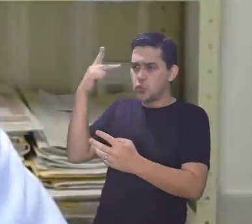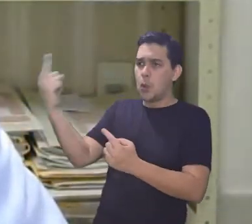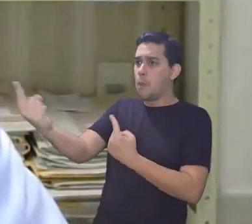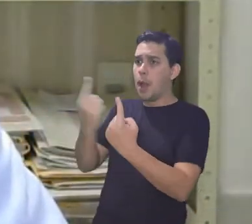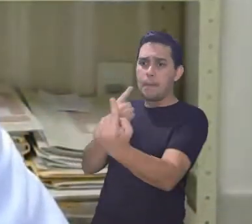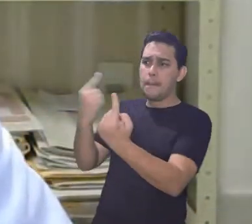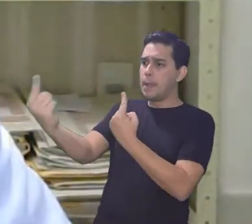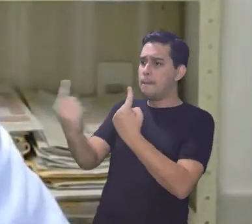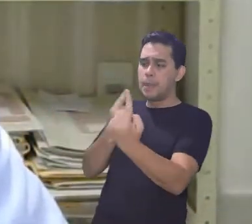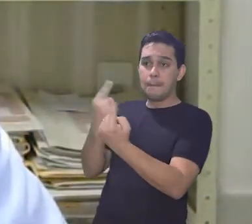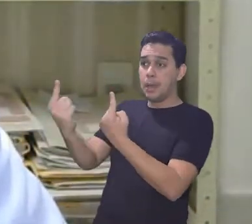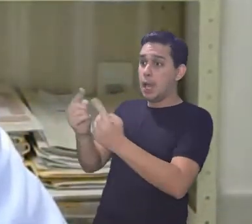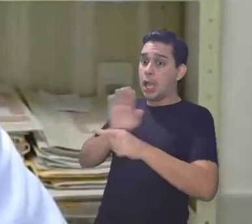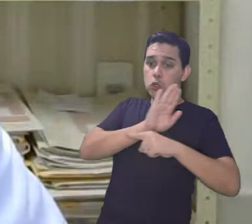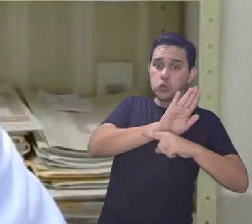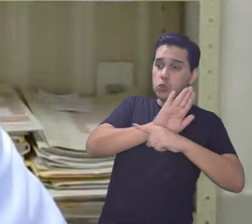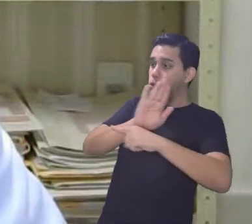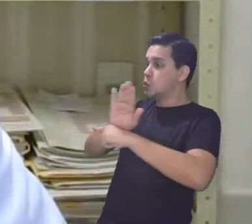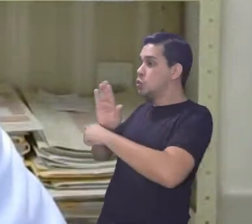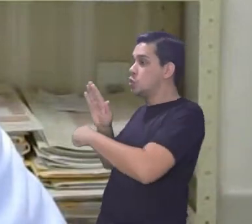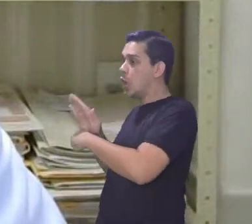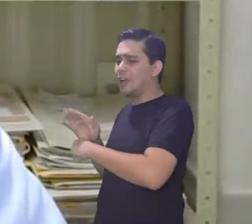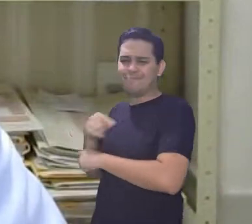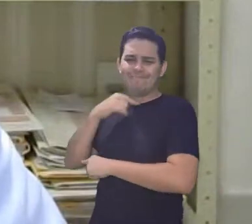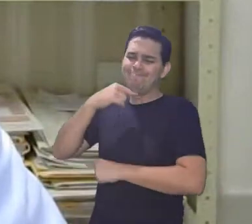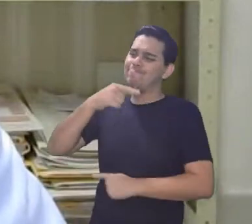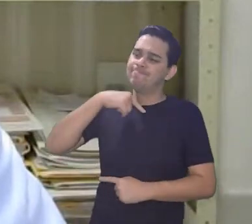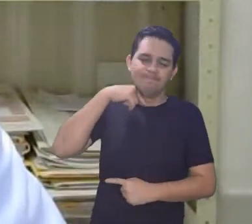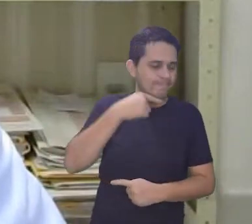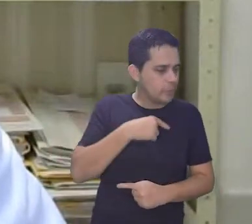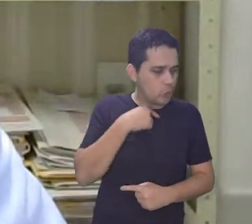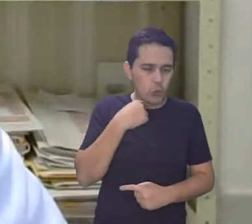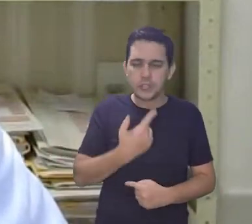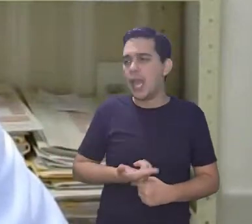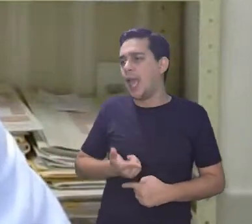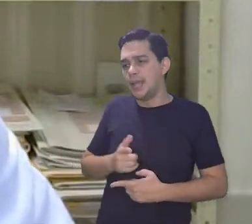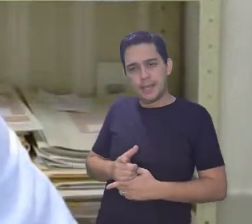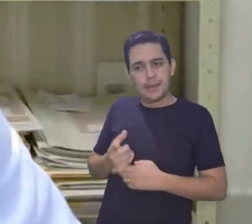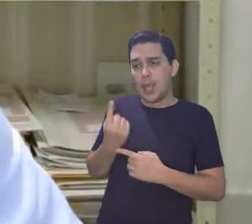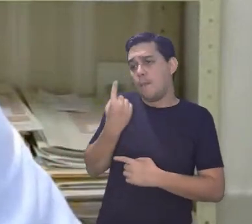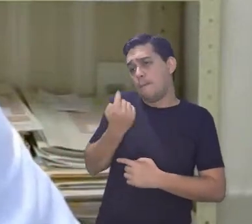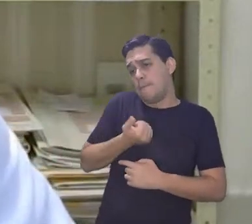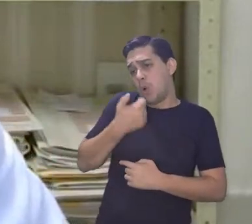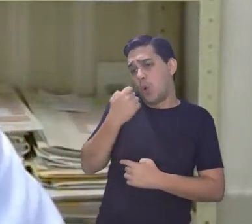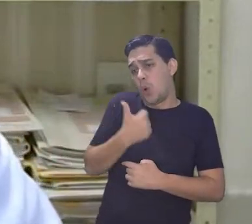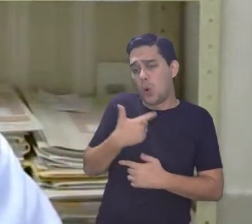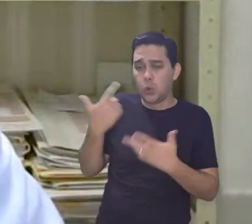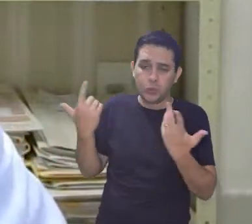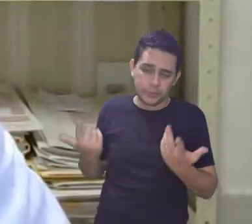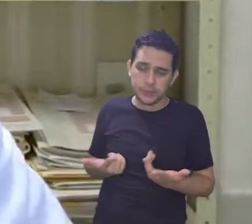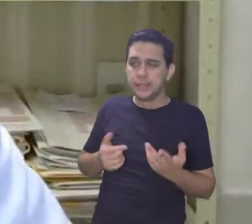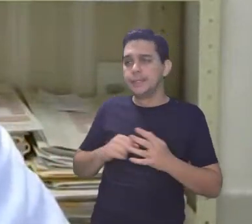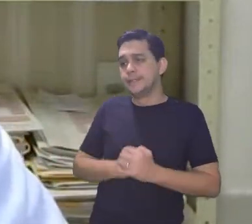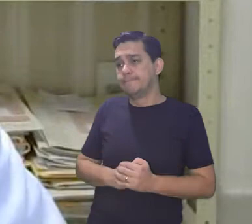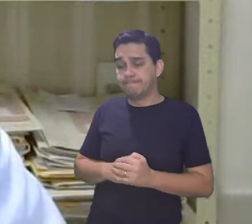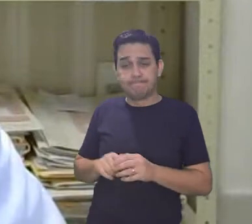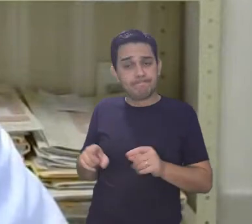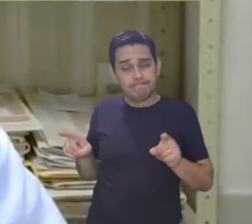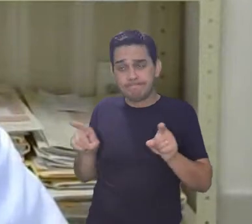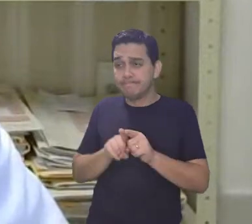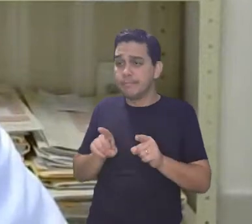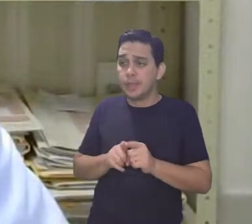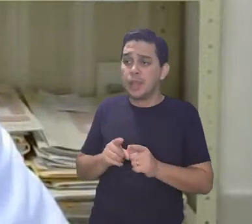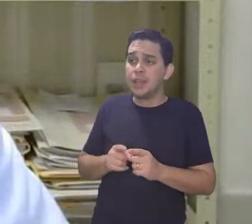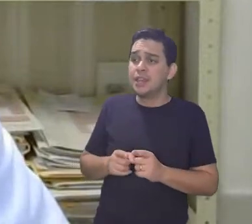houver muitas pessoas para serem atendidas, elas não conseguirão ser atendidas a contento, e